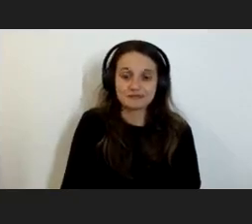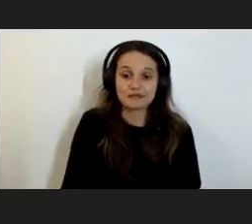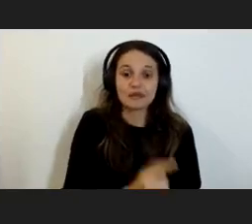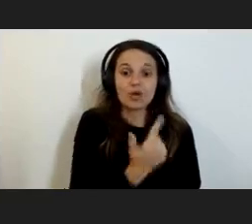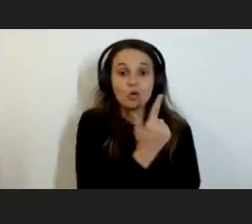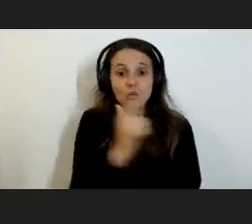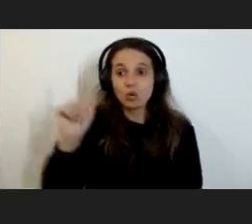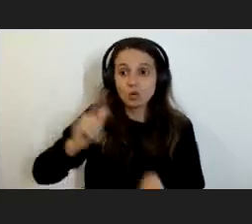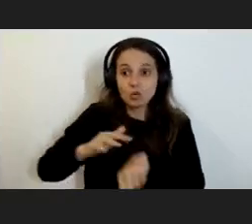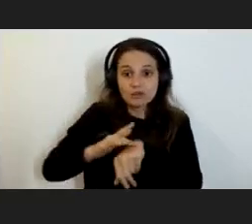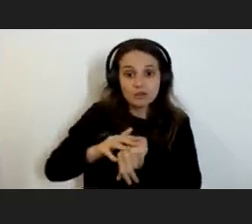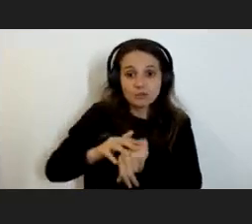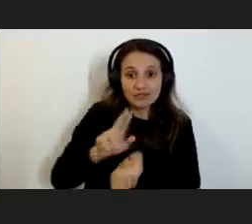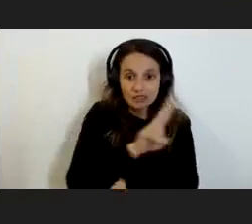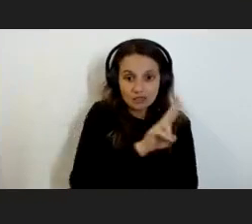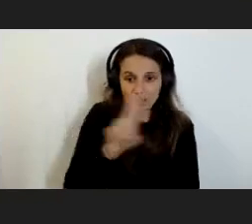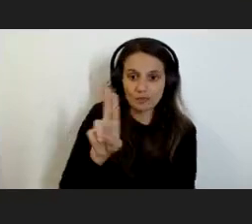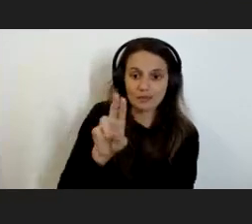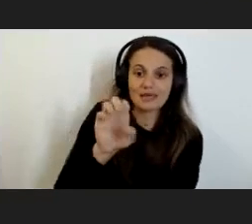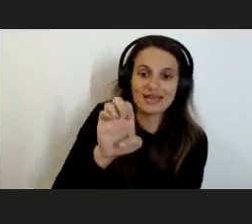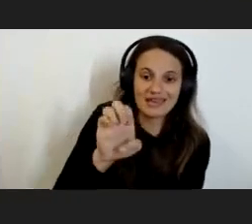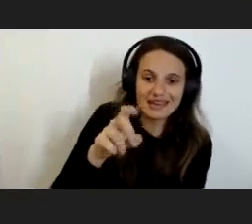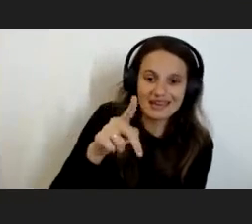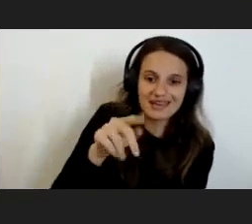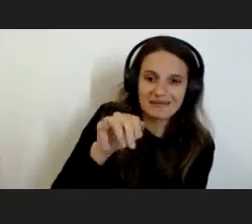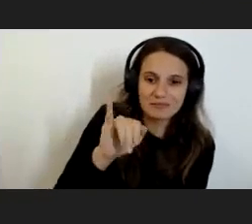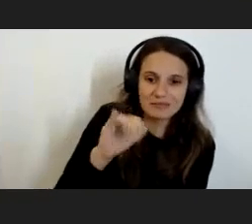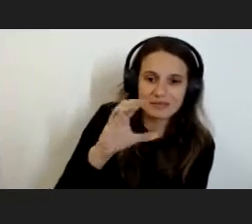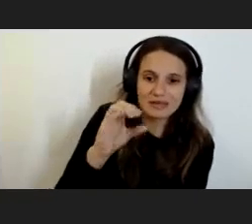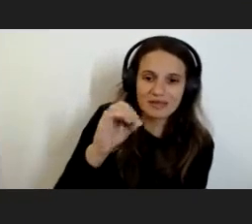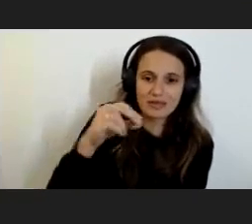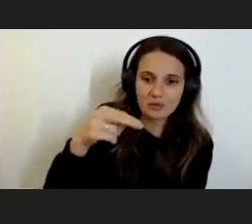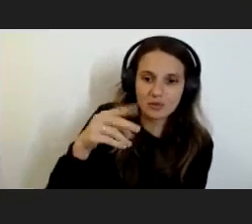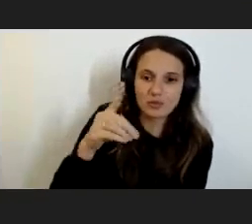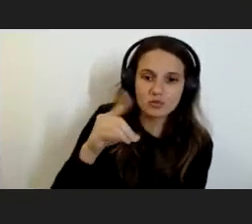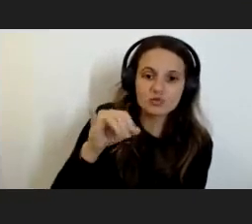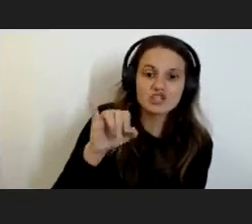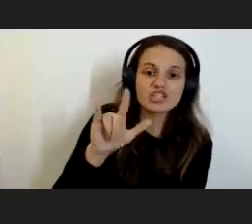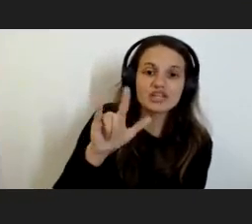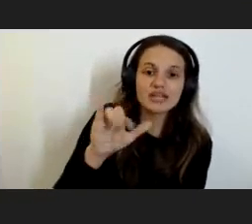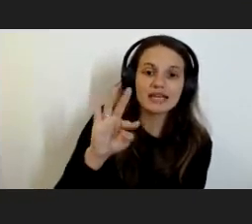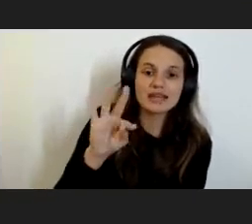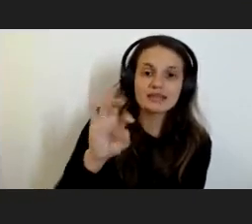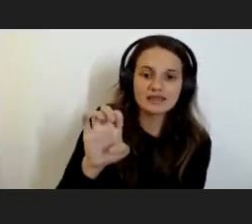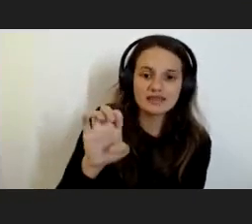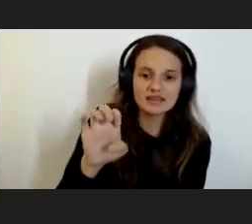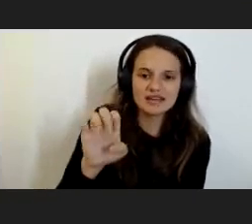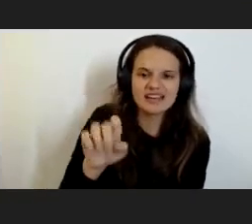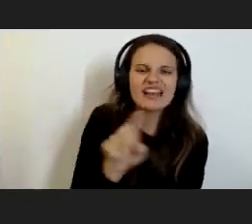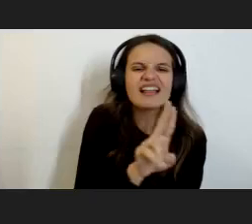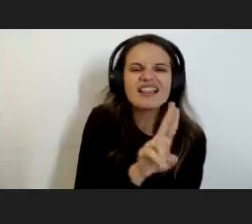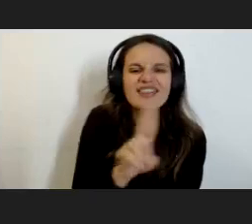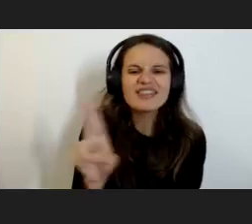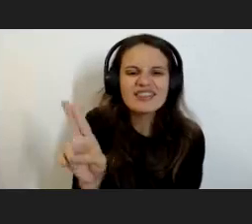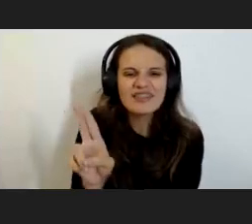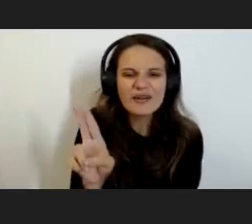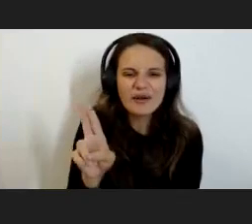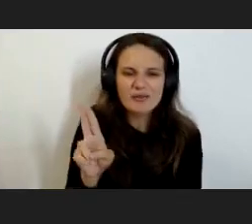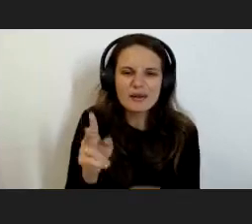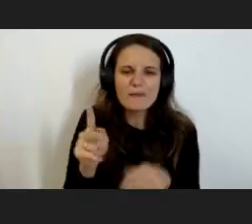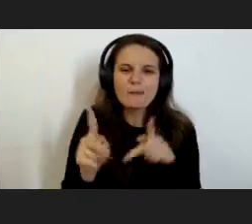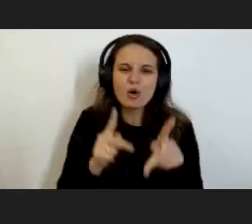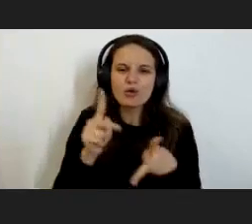Epicondilite agora. Epicondilite. É a doença que é conhecido como cotovelo de